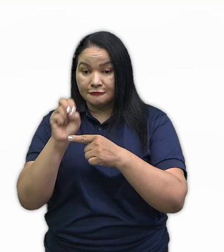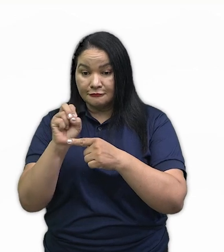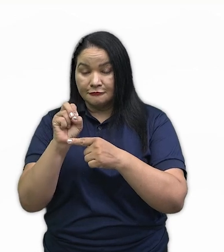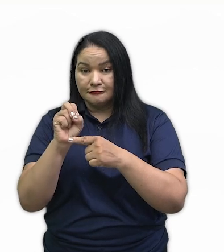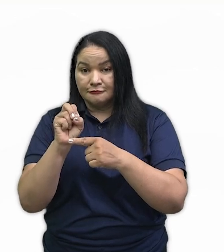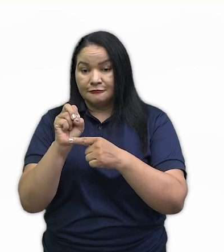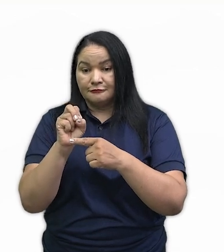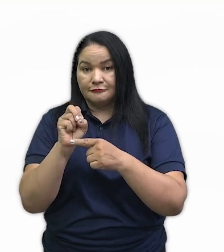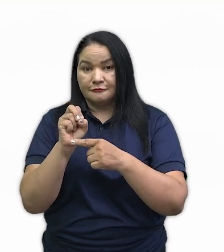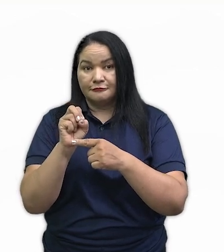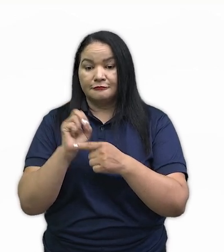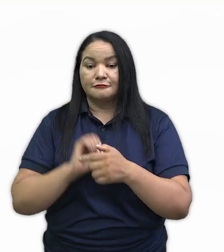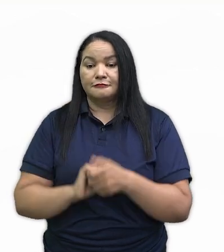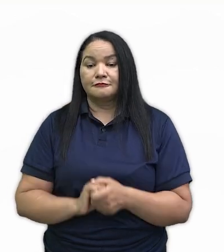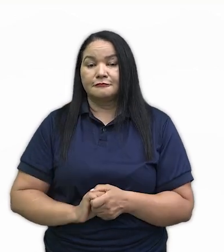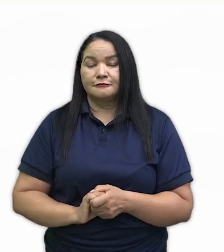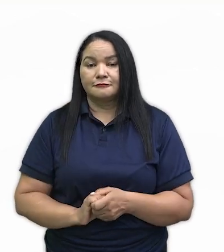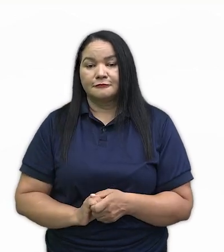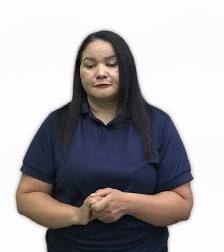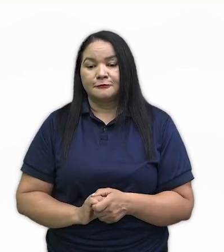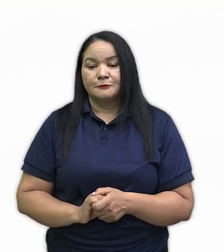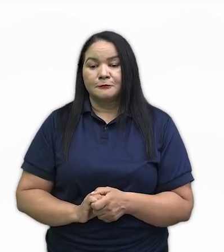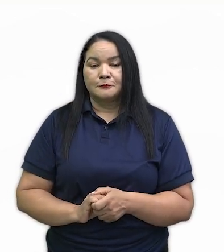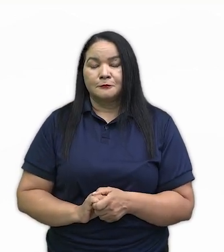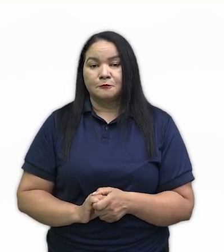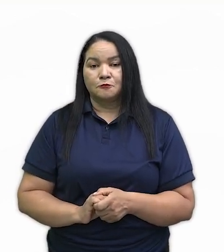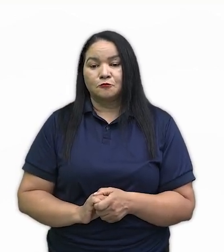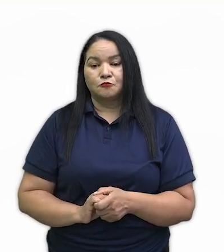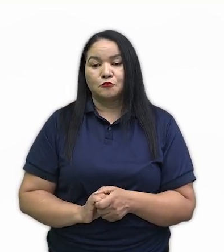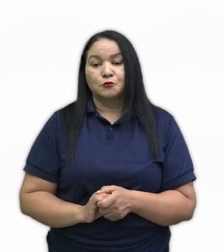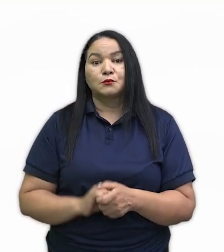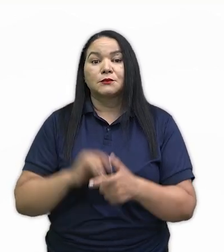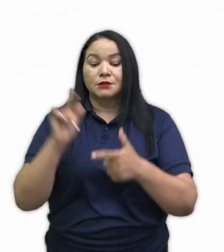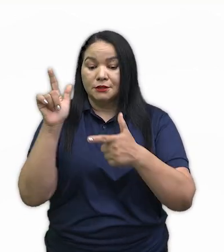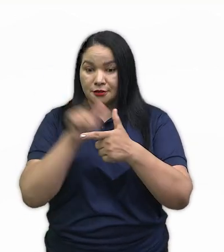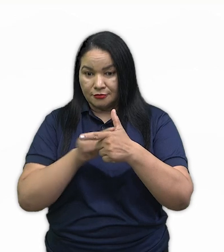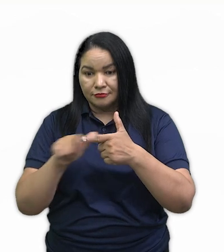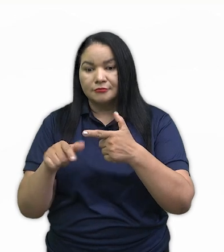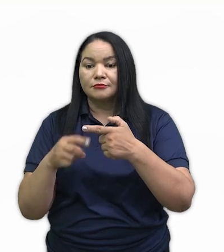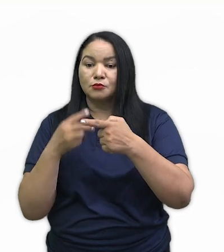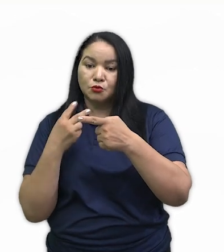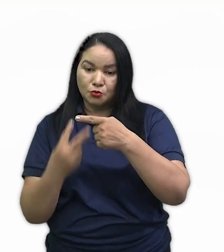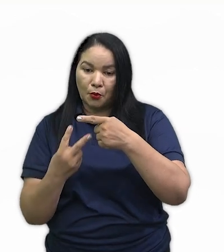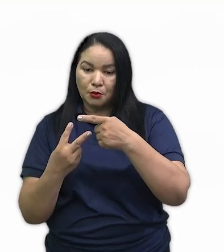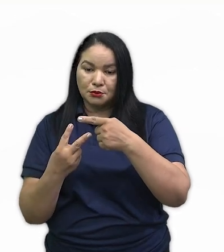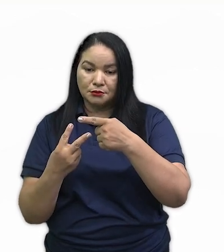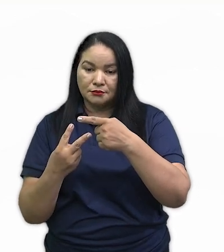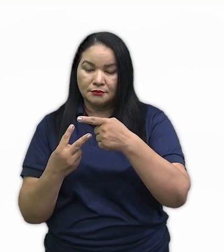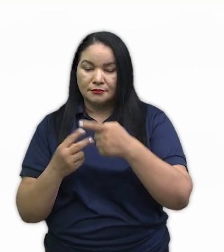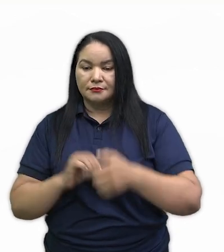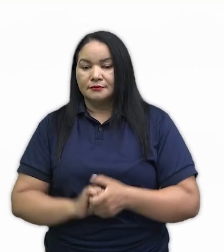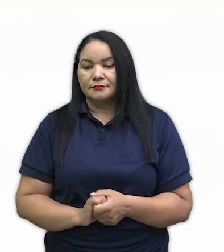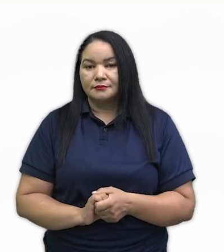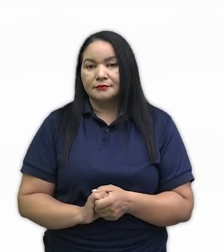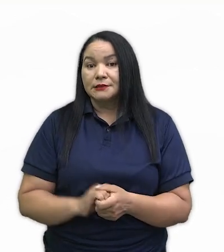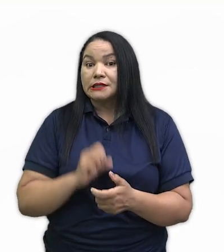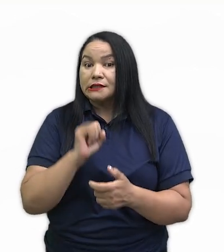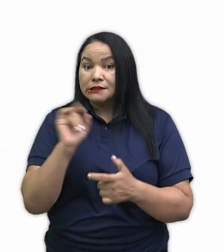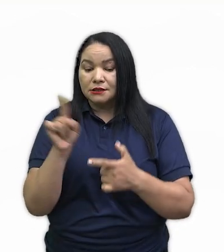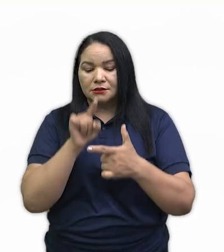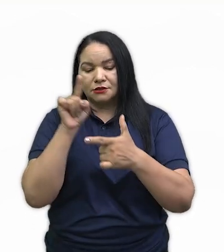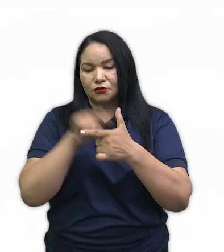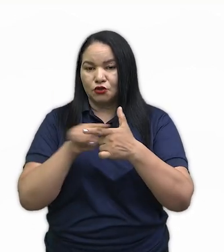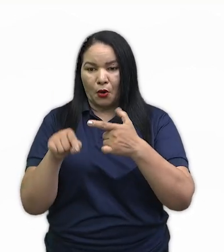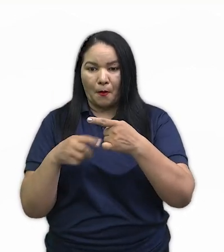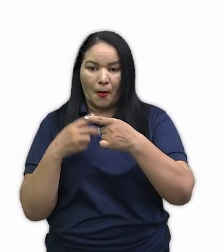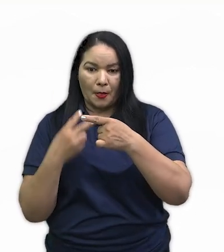resultado igual a 750. Ainda dividido por 2. Opa! Se eu vou dividir por 2,